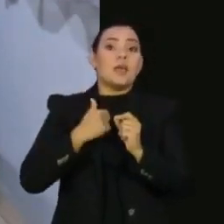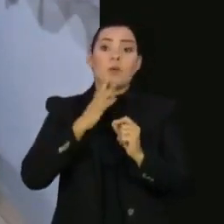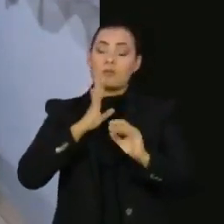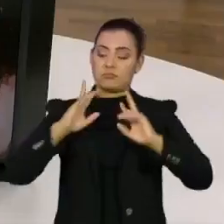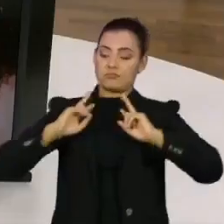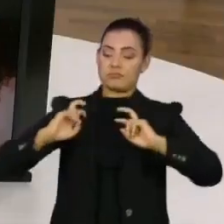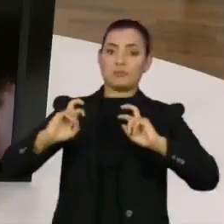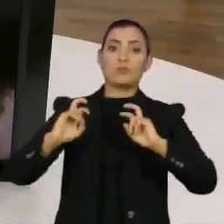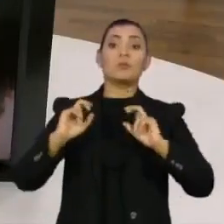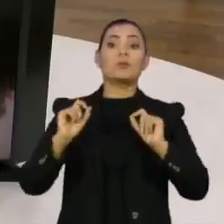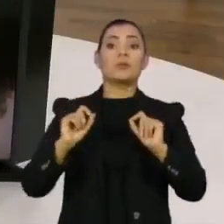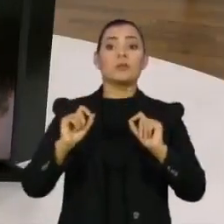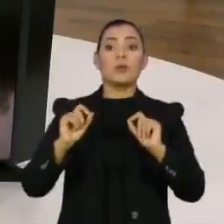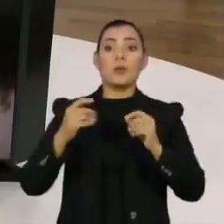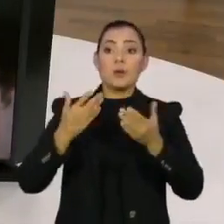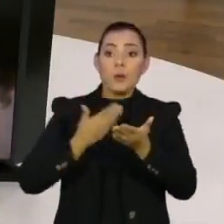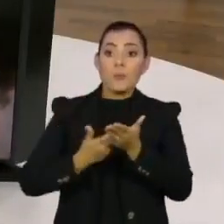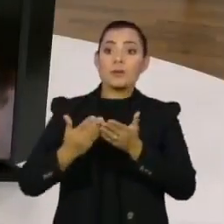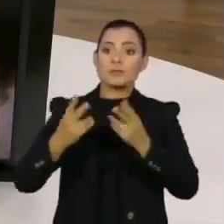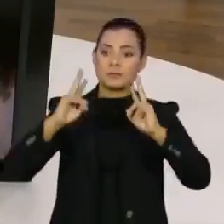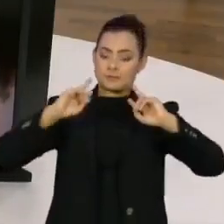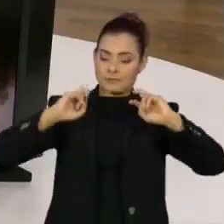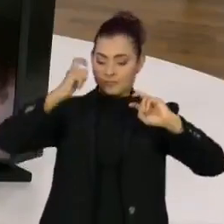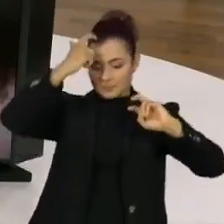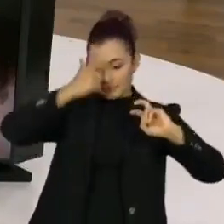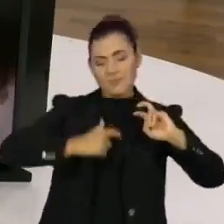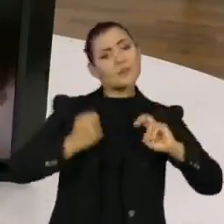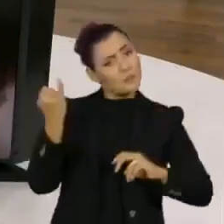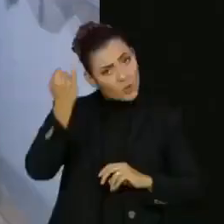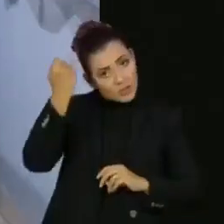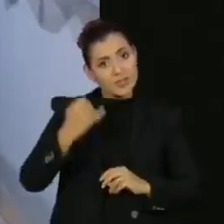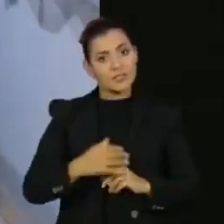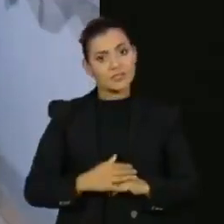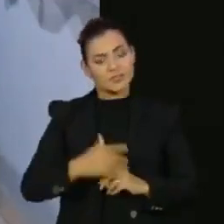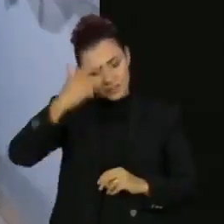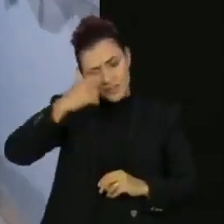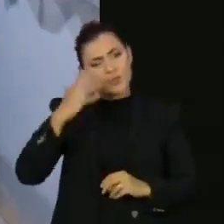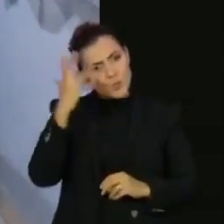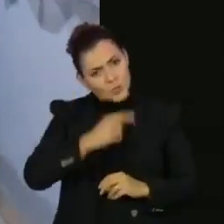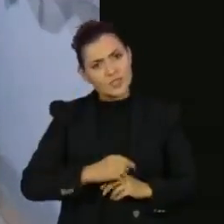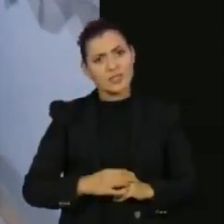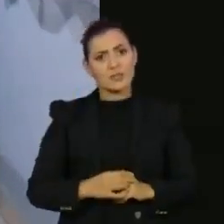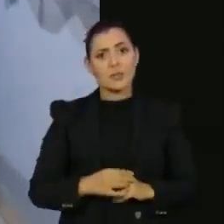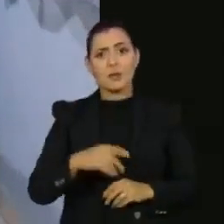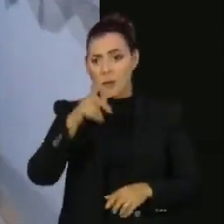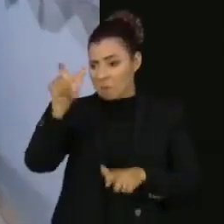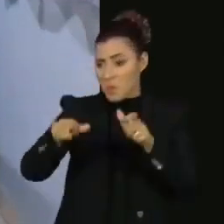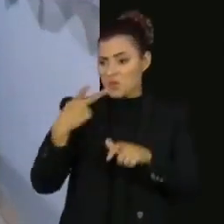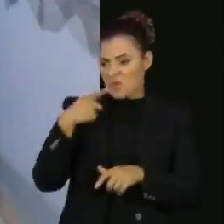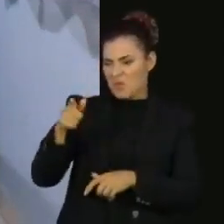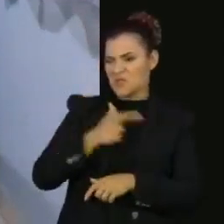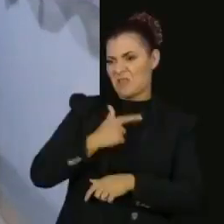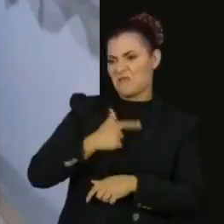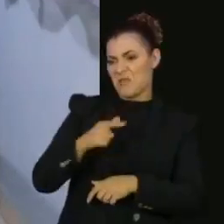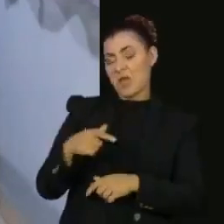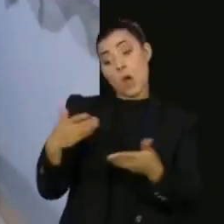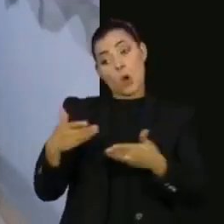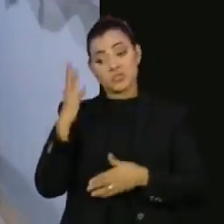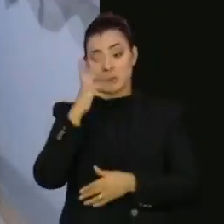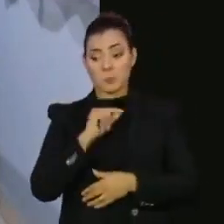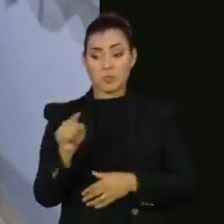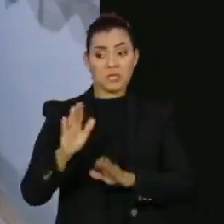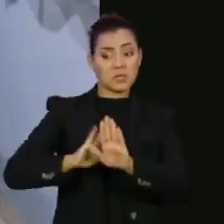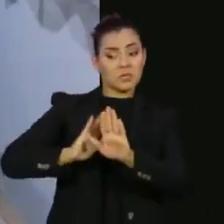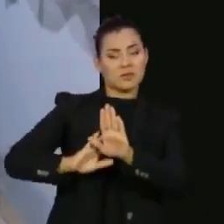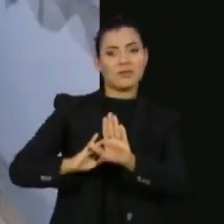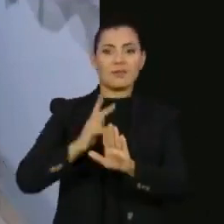conheci? Enxergar a minha beleza, gente. Mesmo que alguém diga que você... Ah, você hoje está bonita, mas